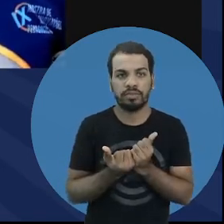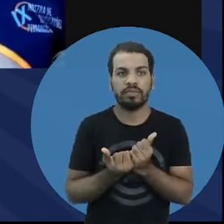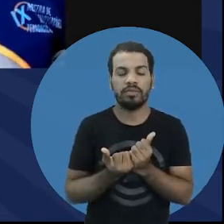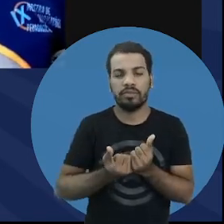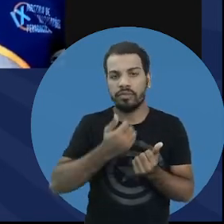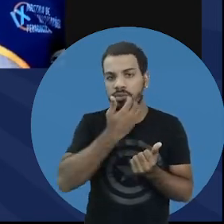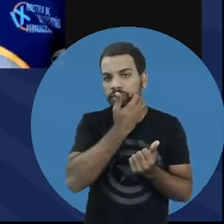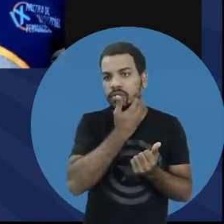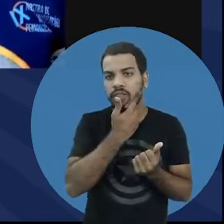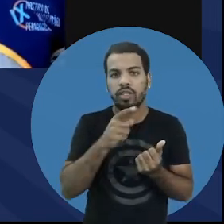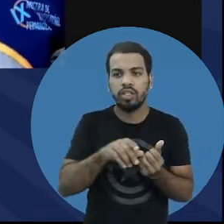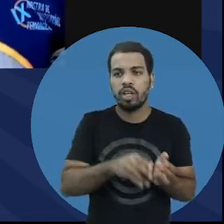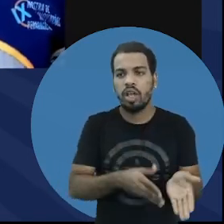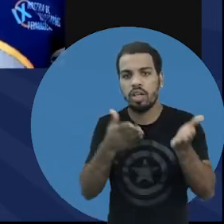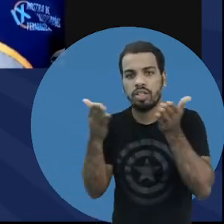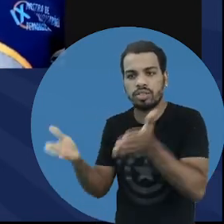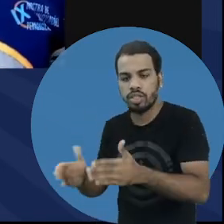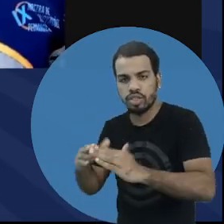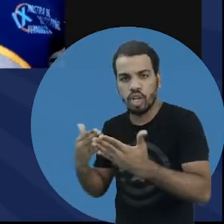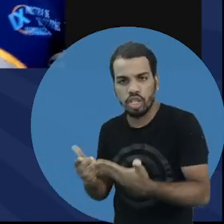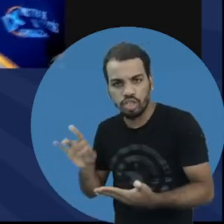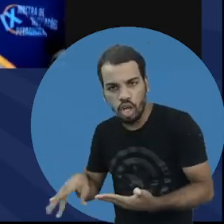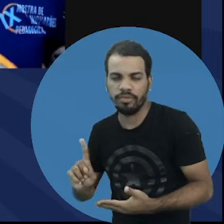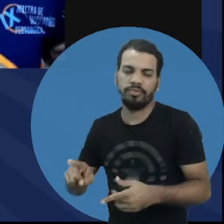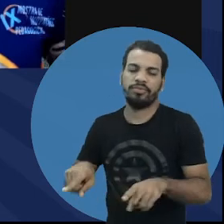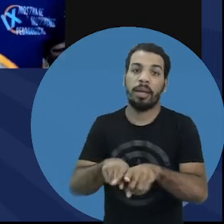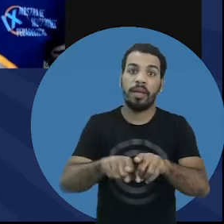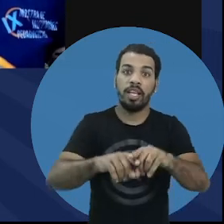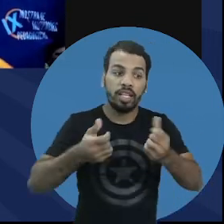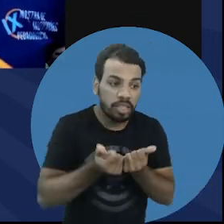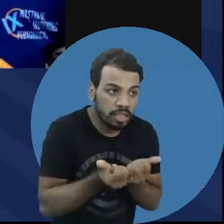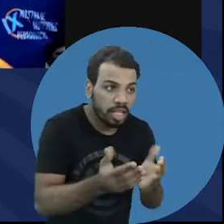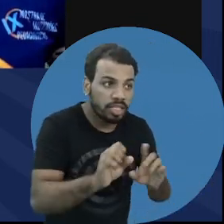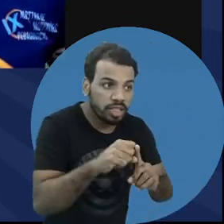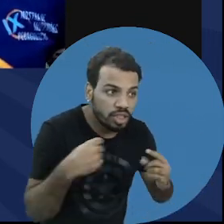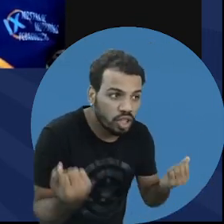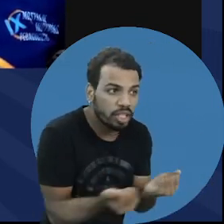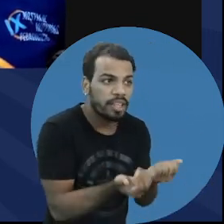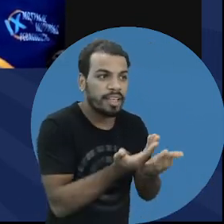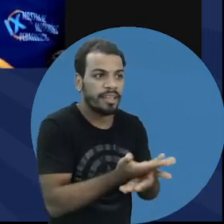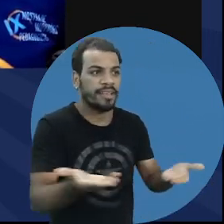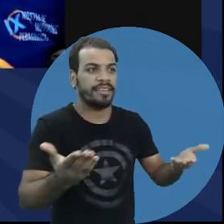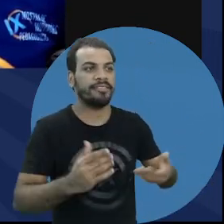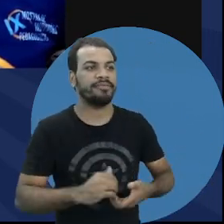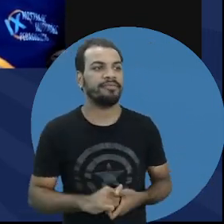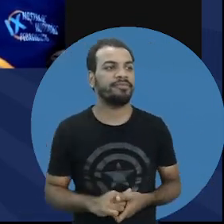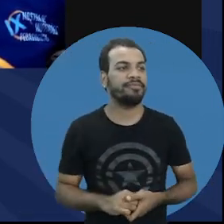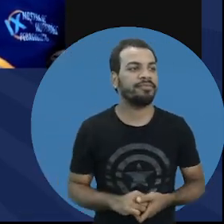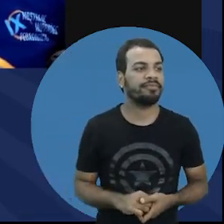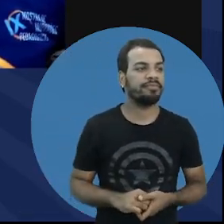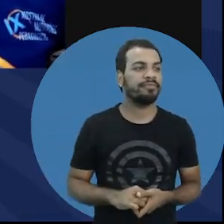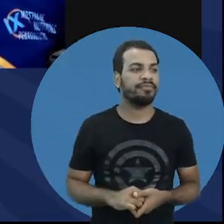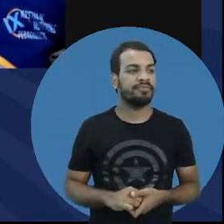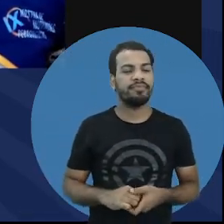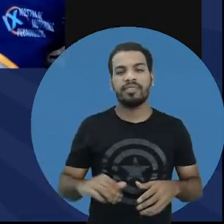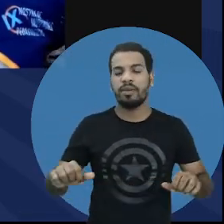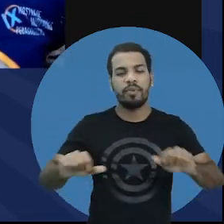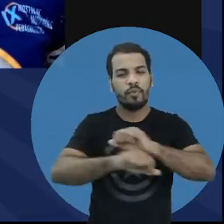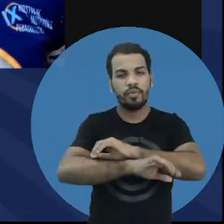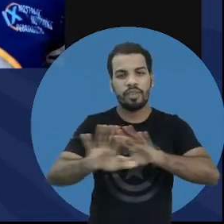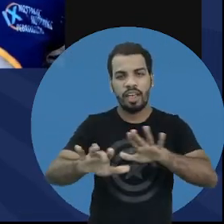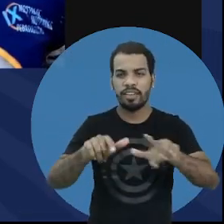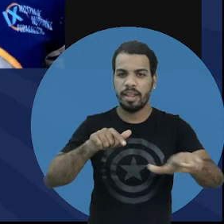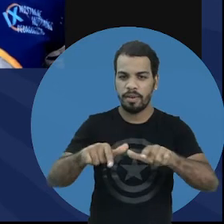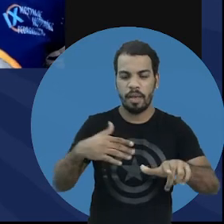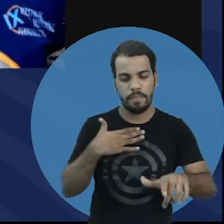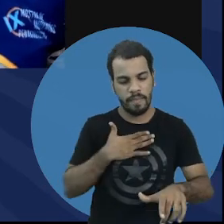chão da escola, mas, sobretudo, para a sociedade. Então, isso aí fica muito, muito claro aí no teu trabalho, e